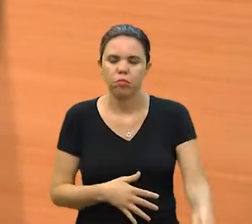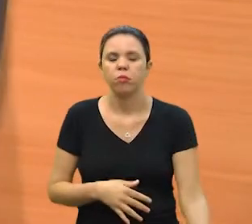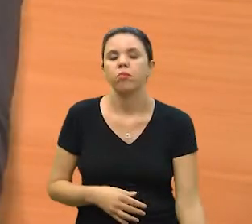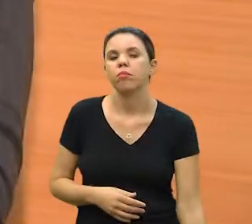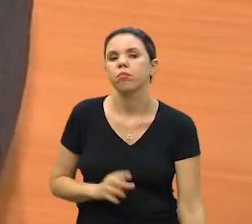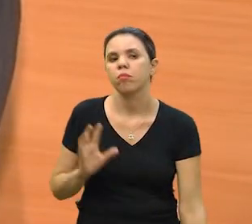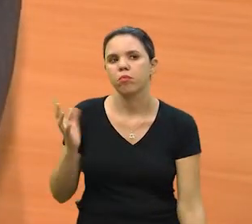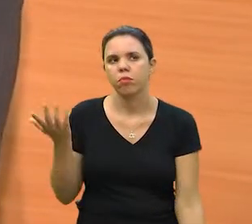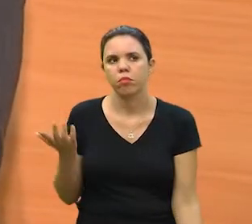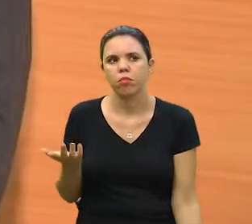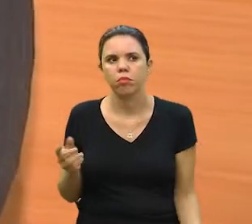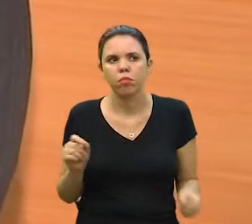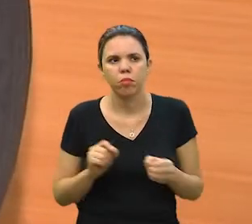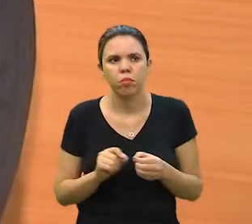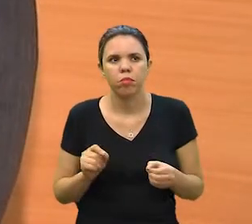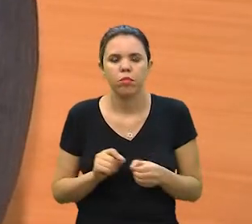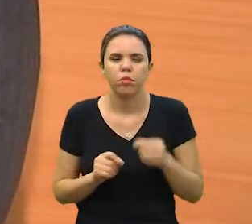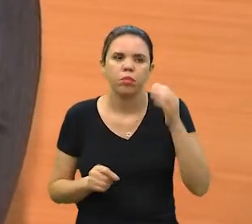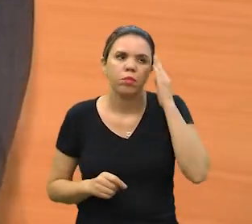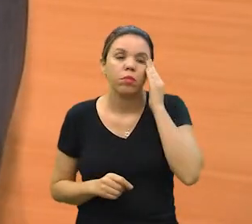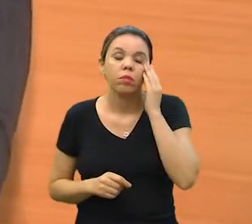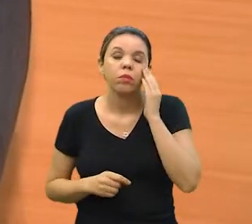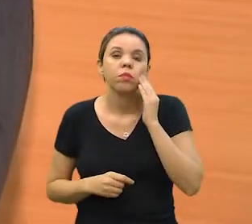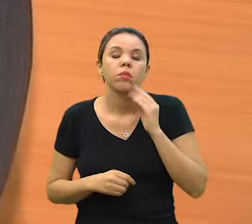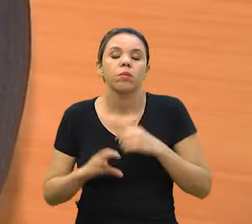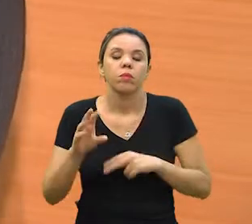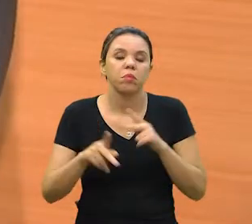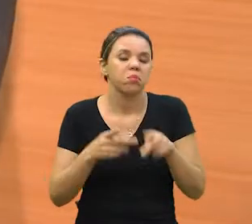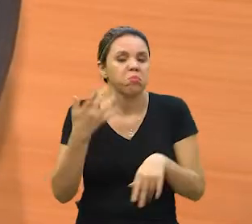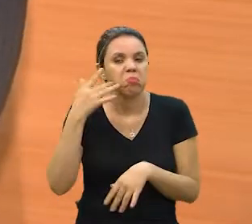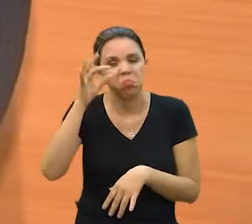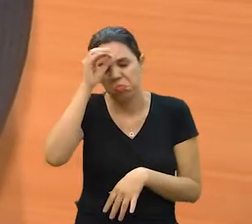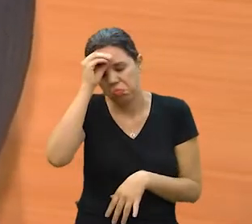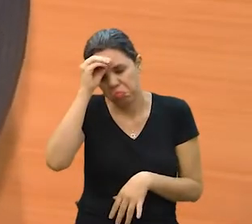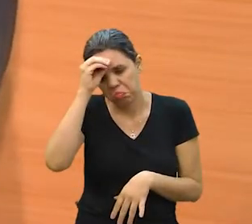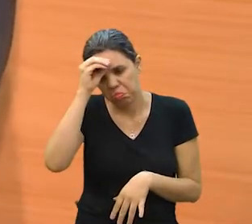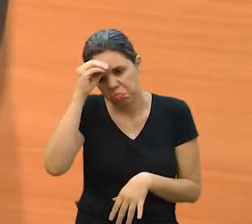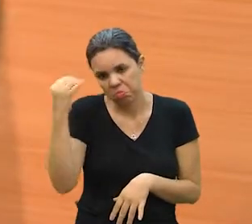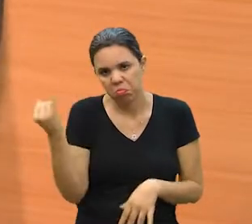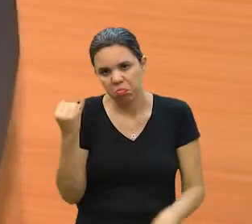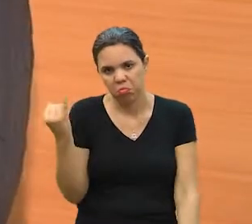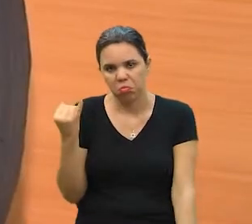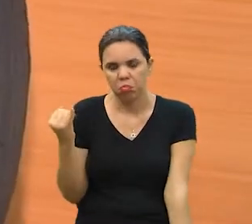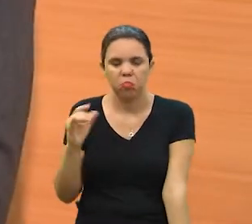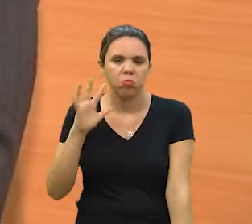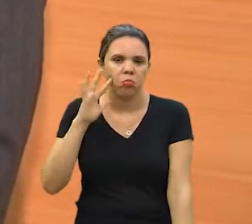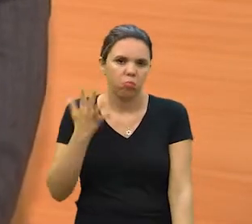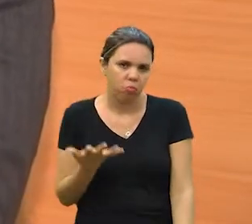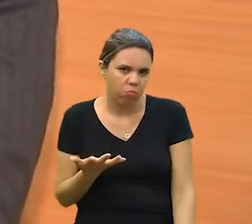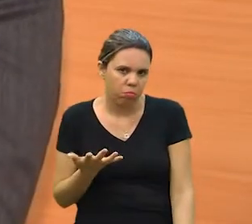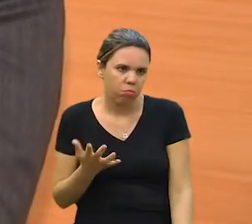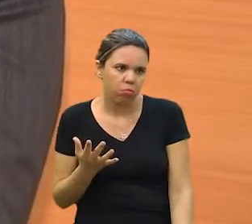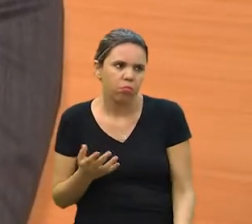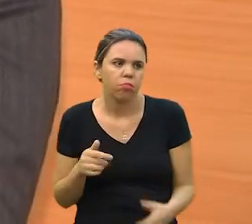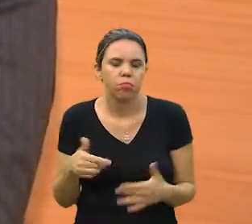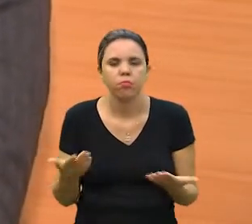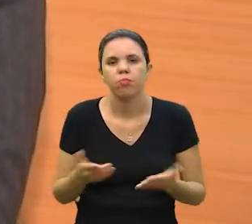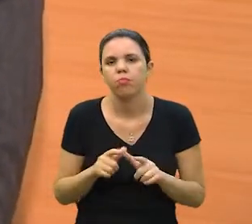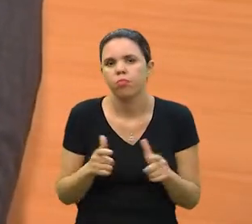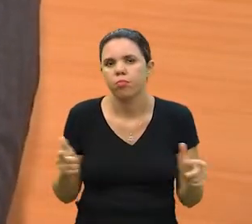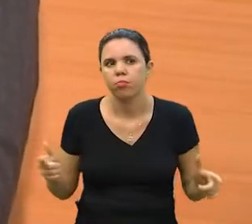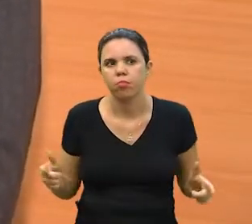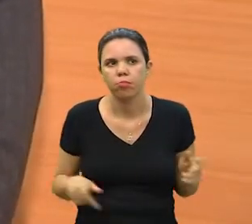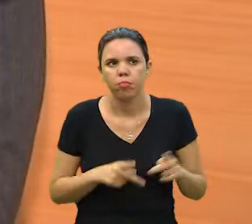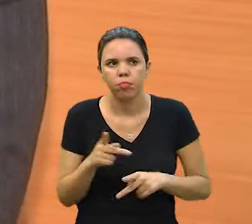uma série de coisas que aconteceram, né, que o cidadão às vezes não sabe. Mas foi importante, né, ter a solução como aconteceu e